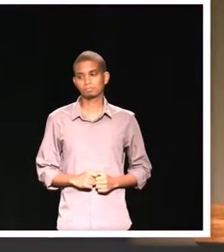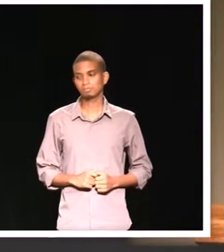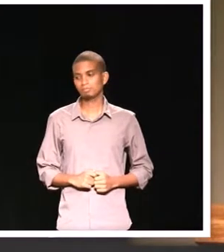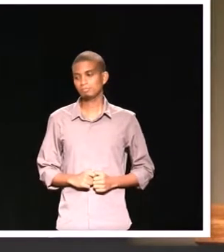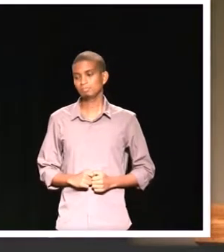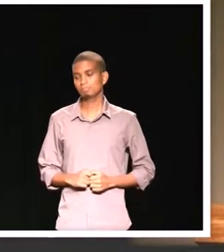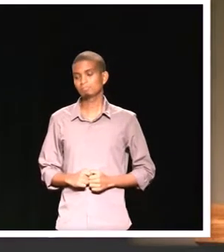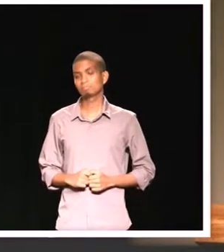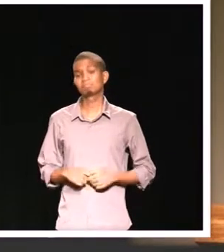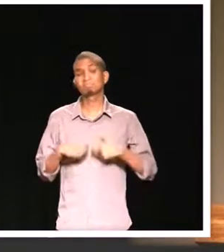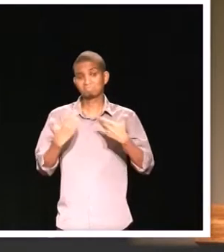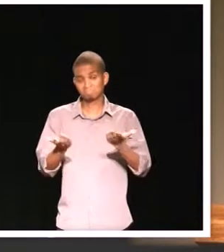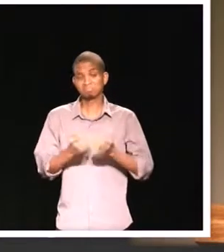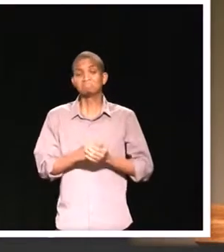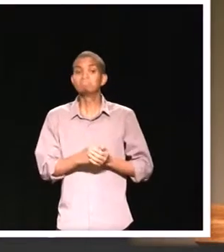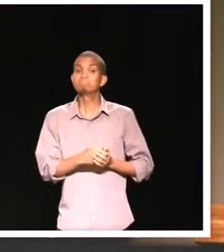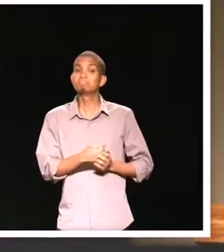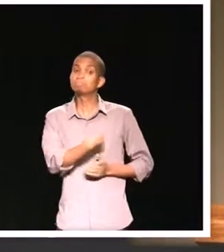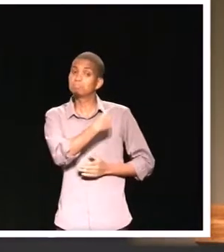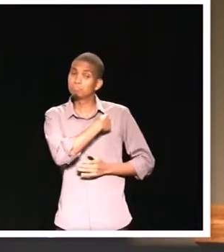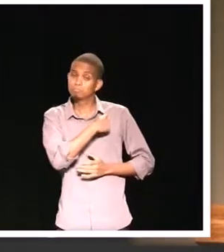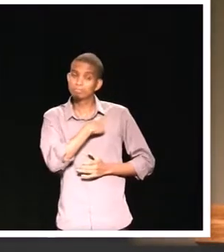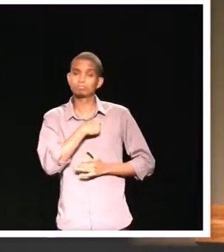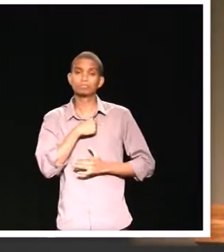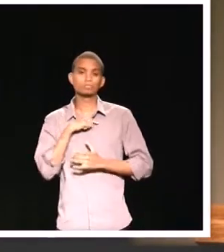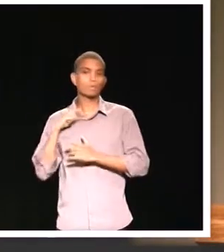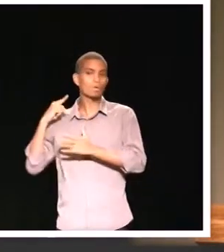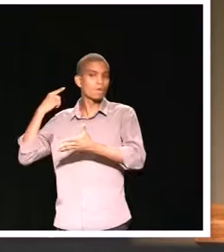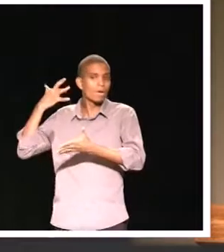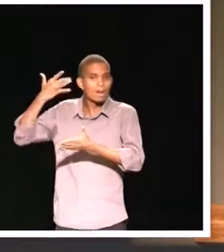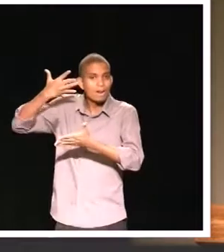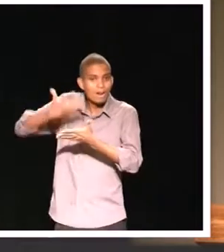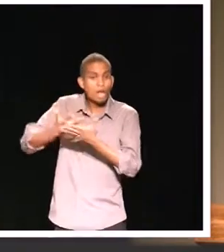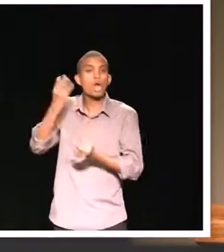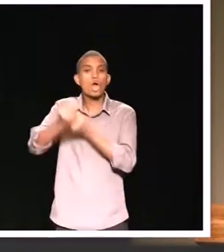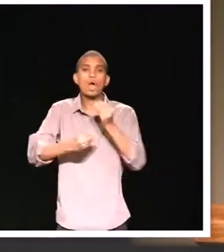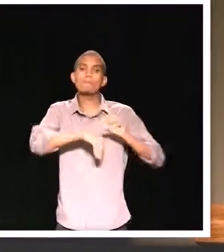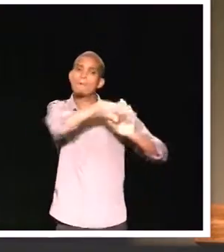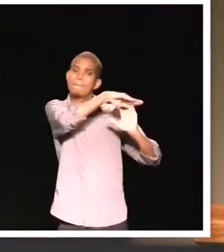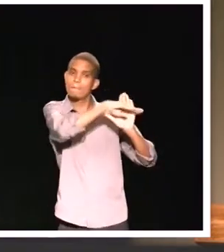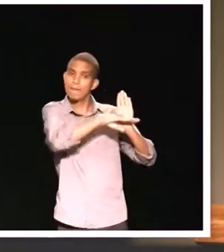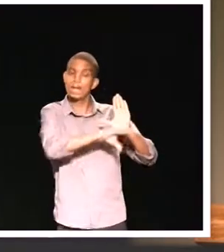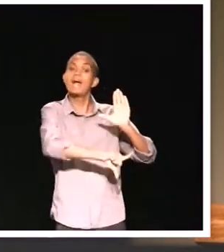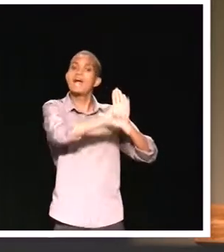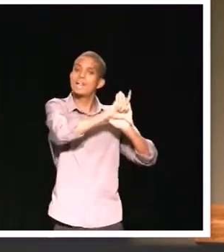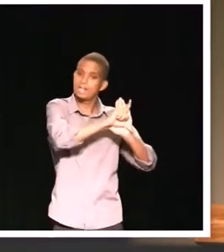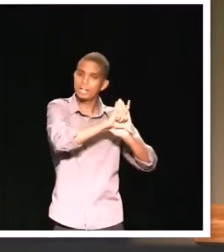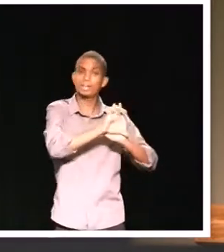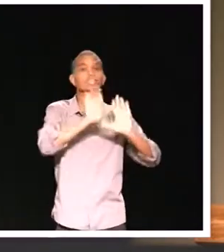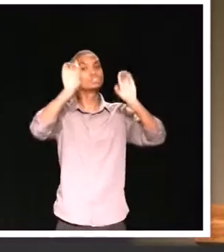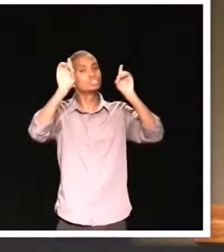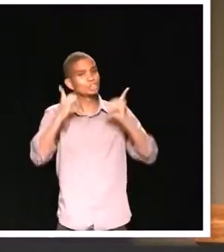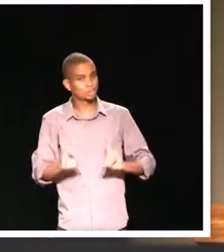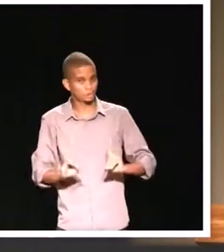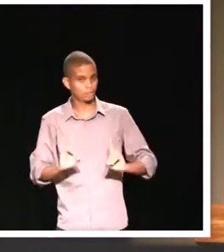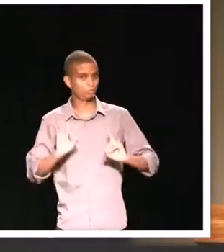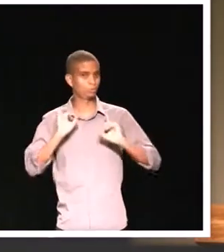Então, eu vou fazer um pequeno percurso pela questão da legislação internacional sobre direitos